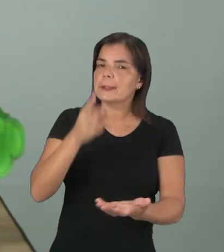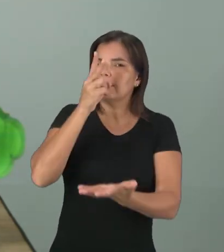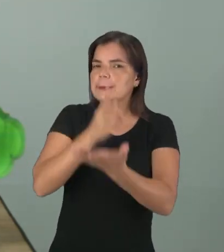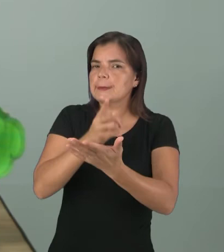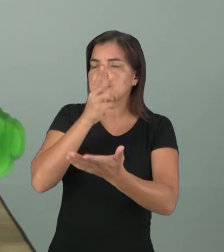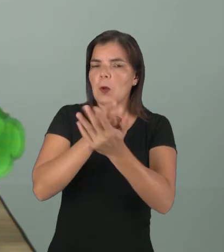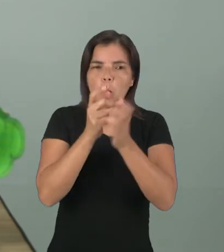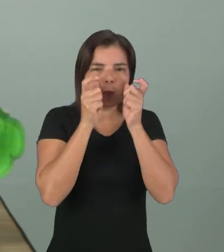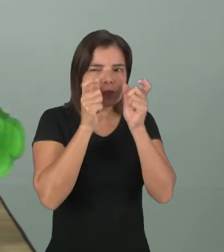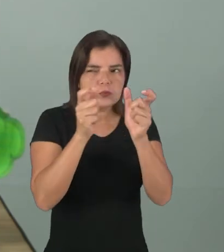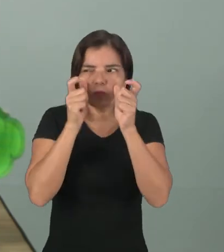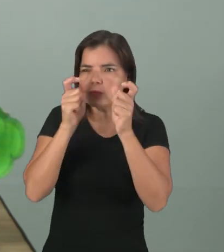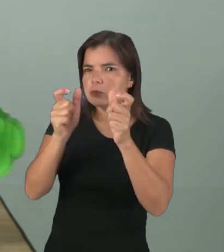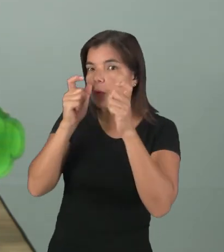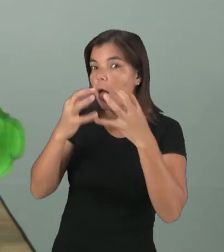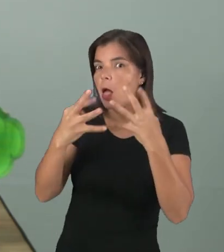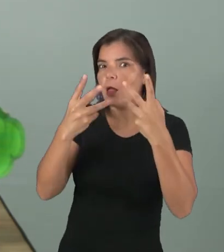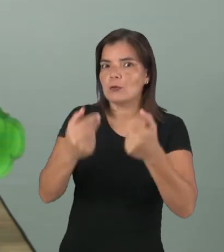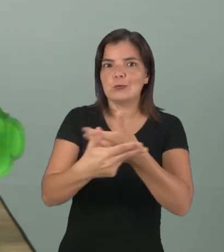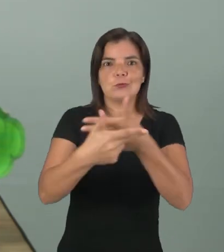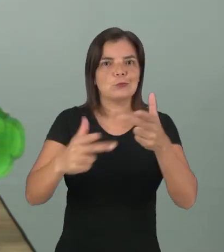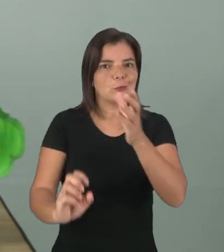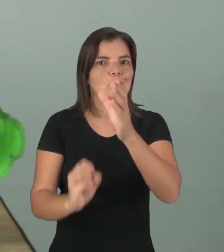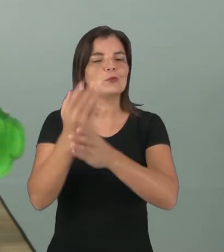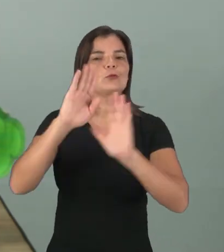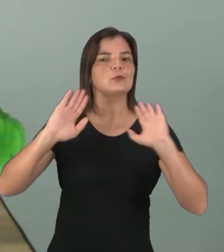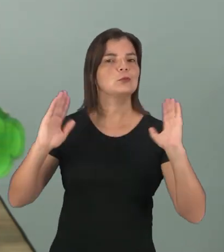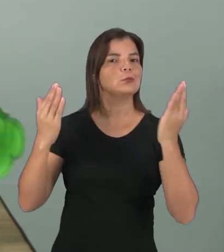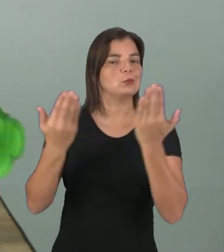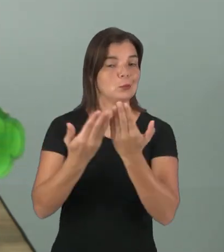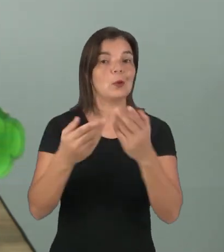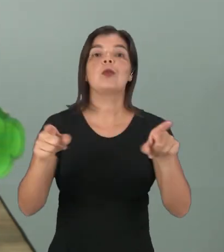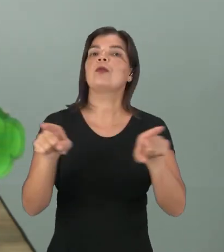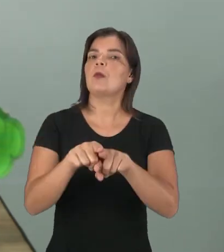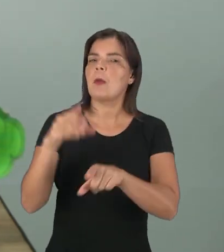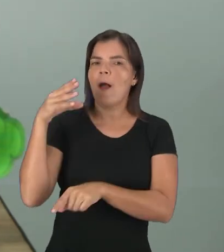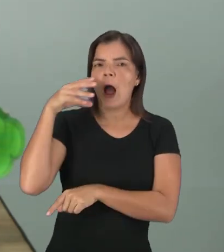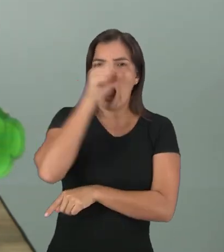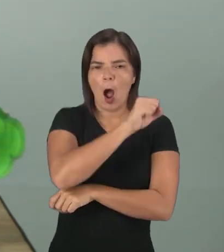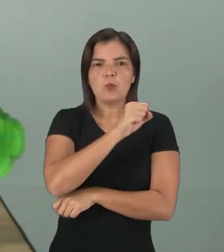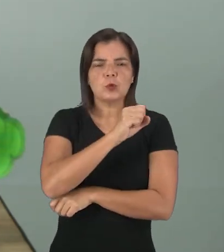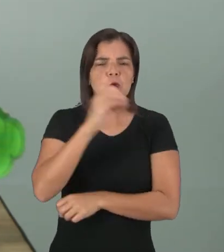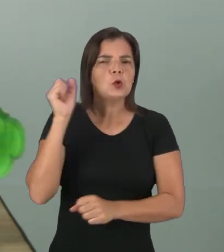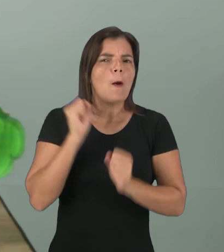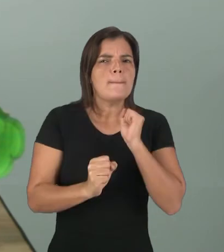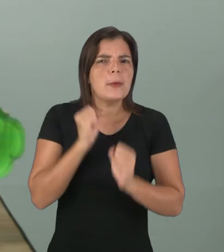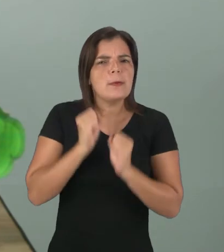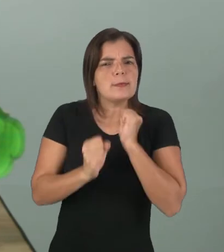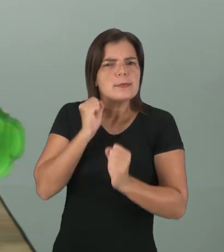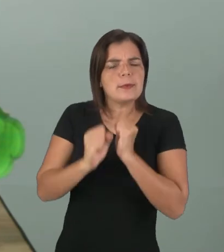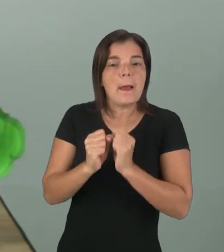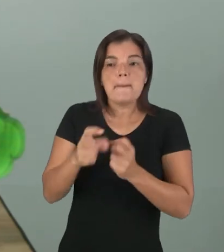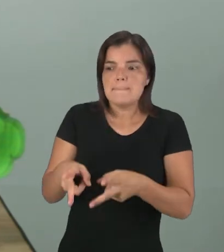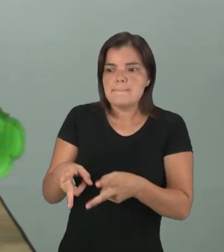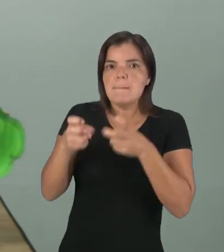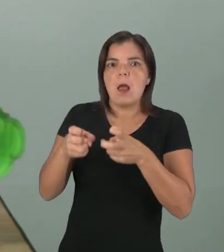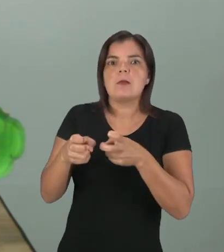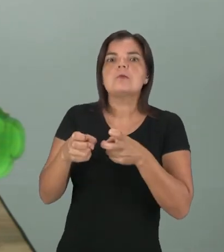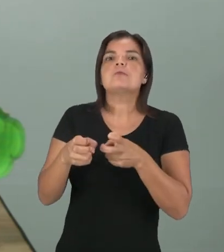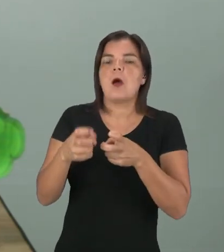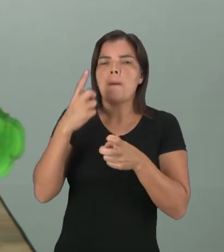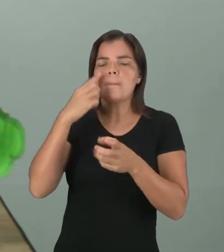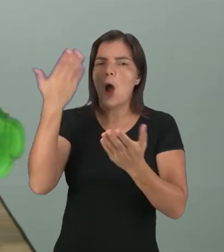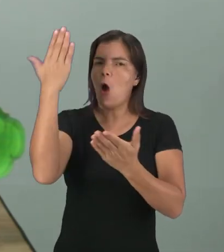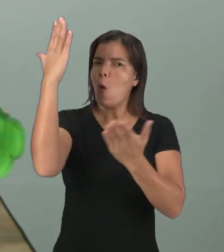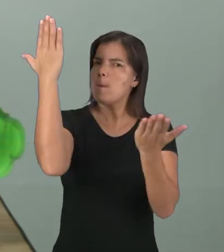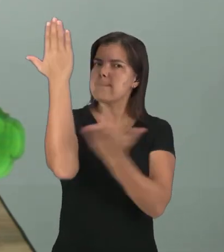sempre atento a tudo que acontecia em sua região. E ele bem depressa começa a correr e percebe que o lenhador está prestes